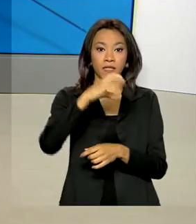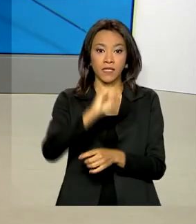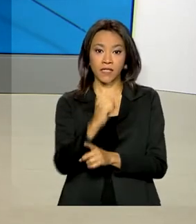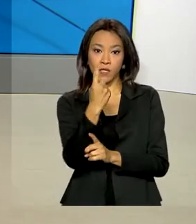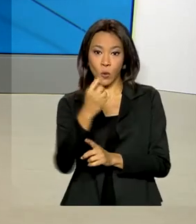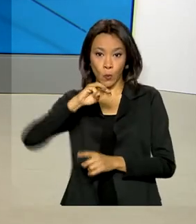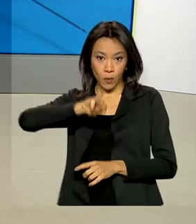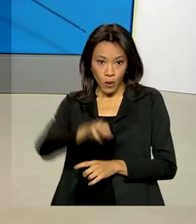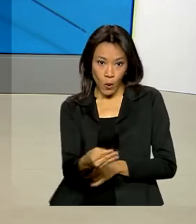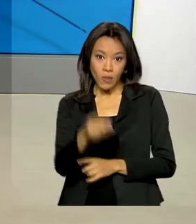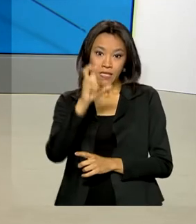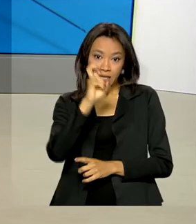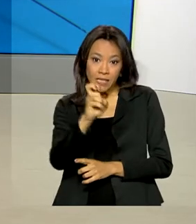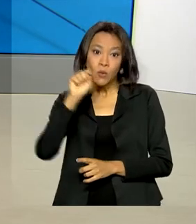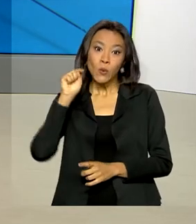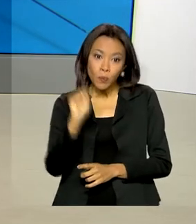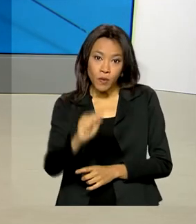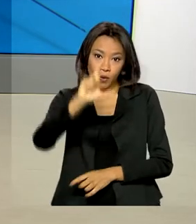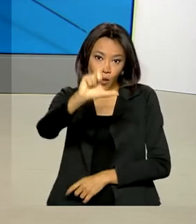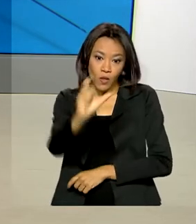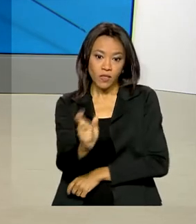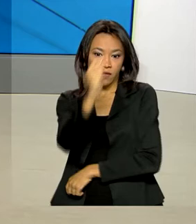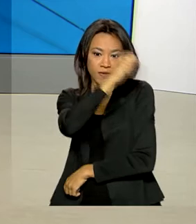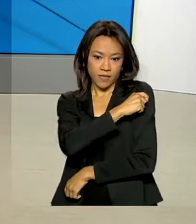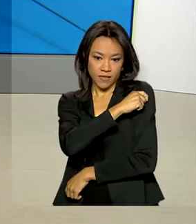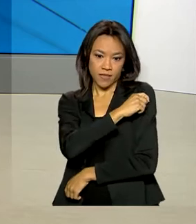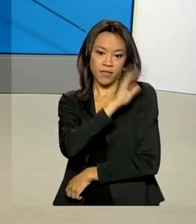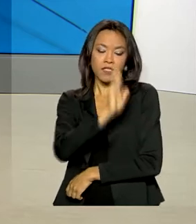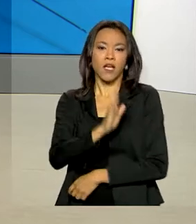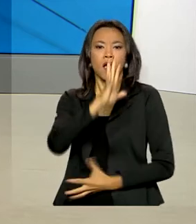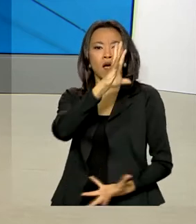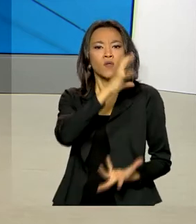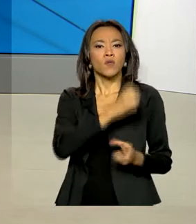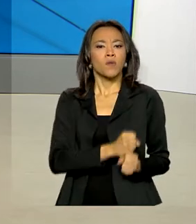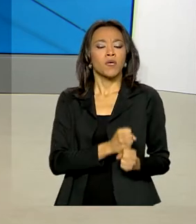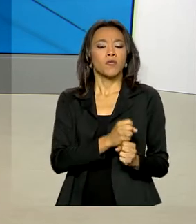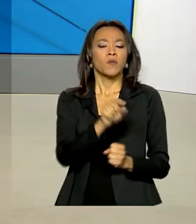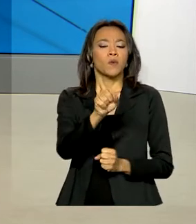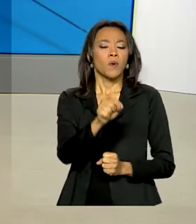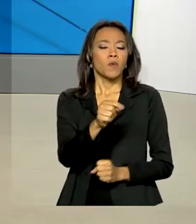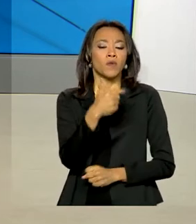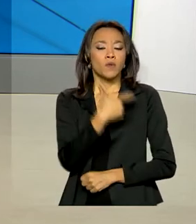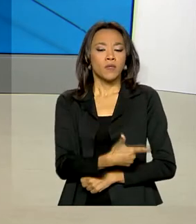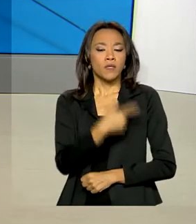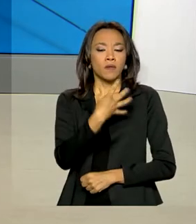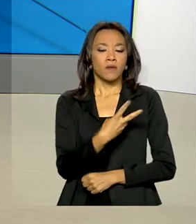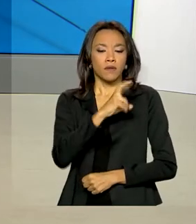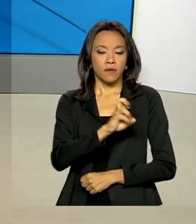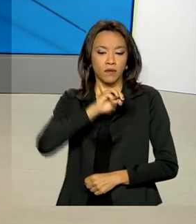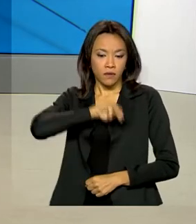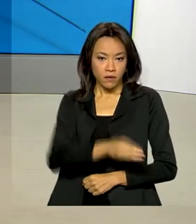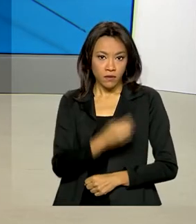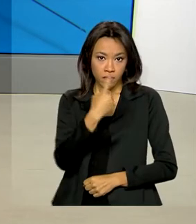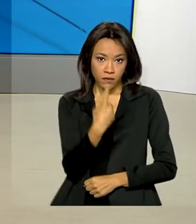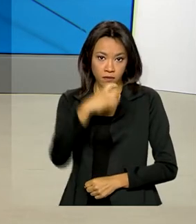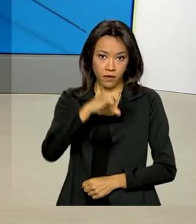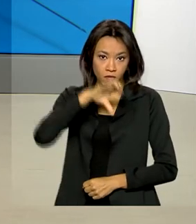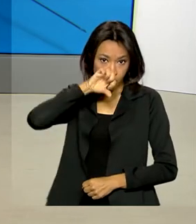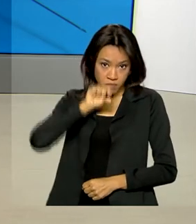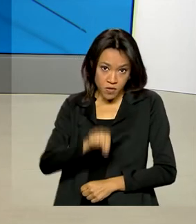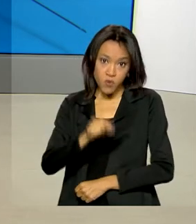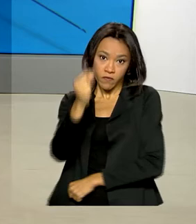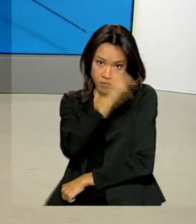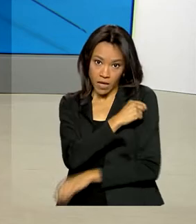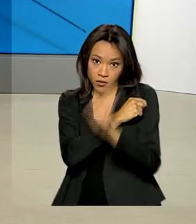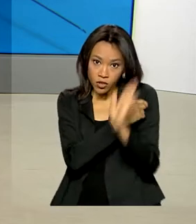mil doses aí pelo país. As doses aplicadas somam mais de 245 milhões e 109 mil.